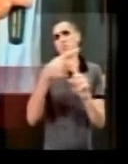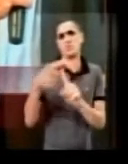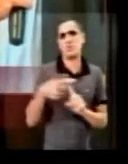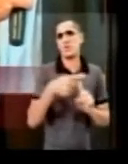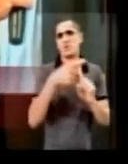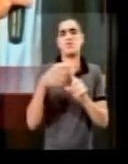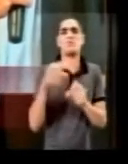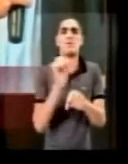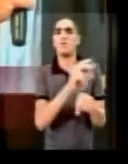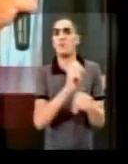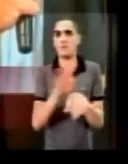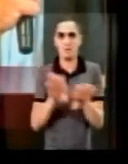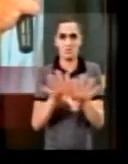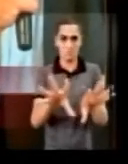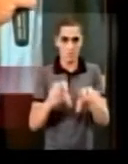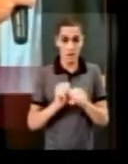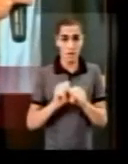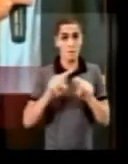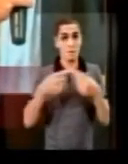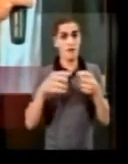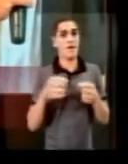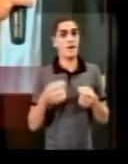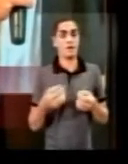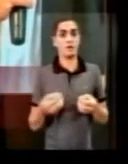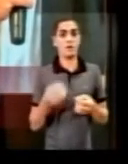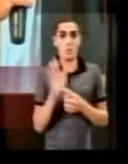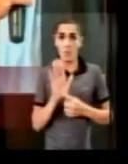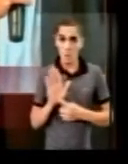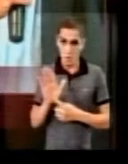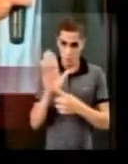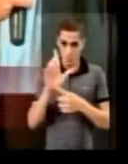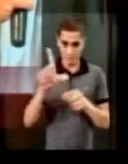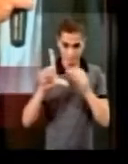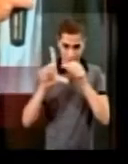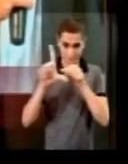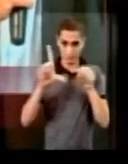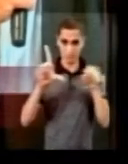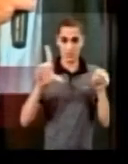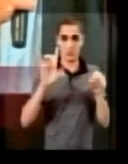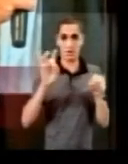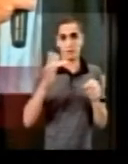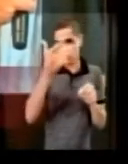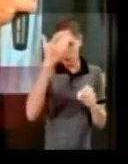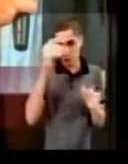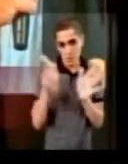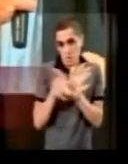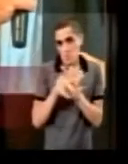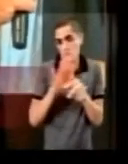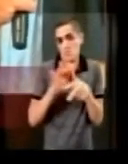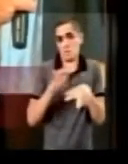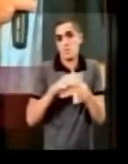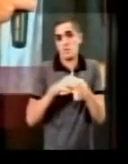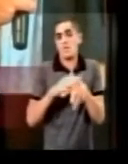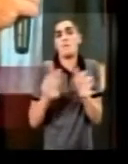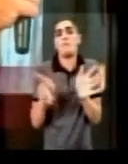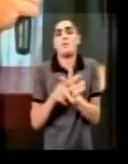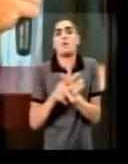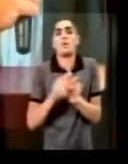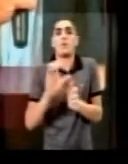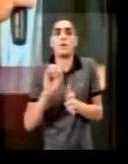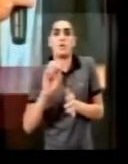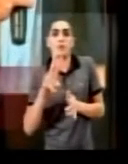aqui nós só apresentaremos o que for Covid-19. Então, na linha